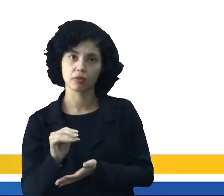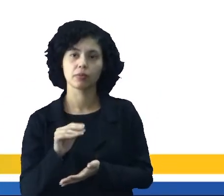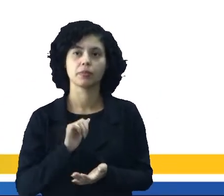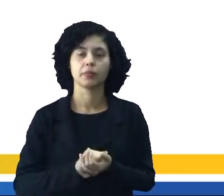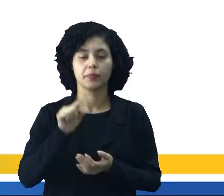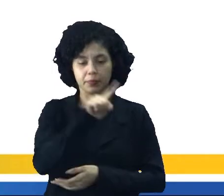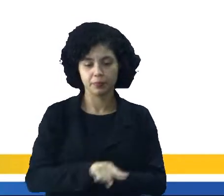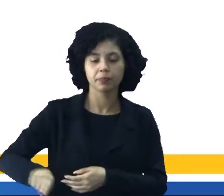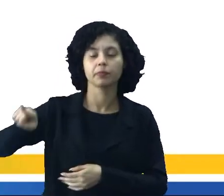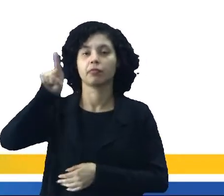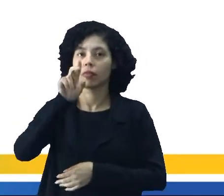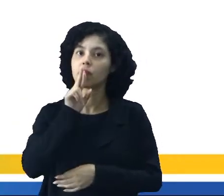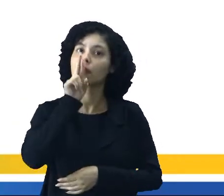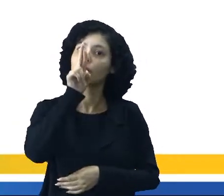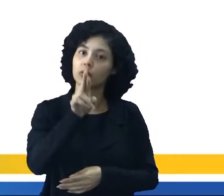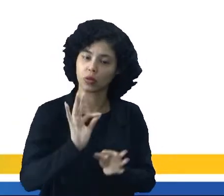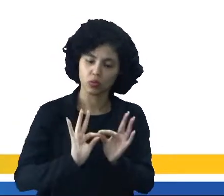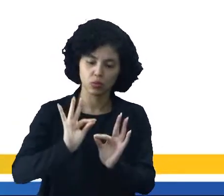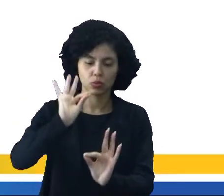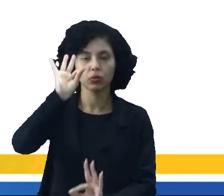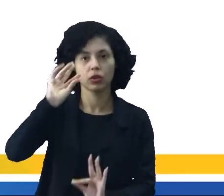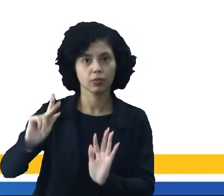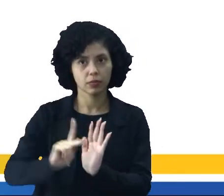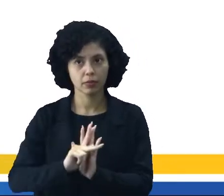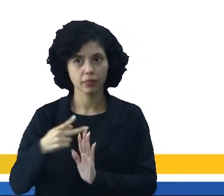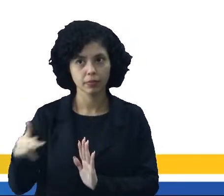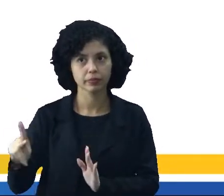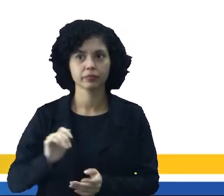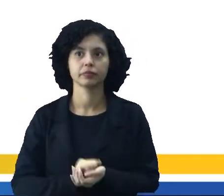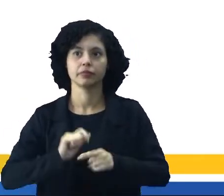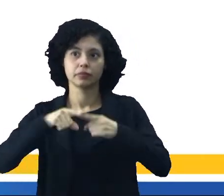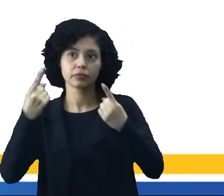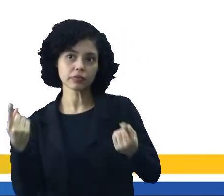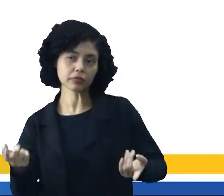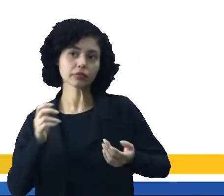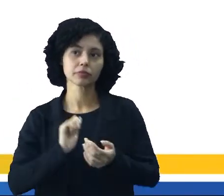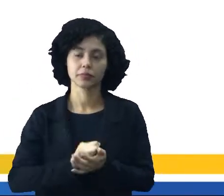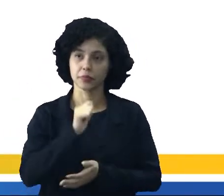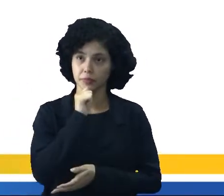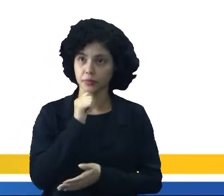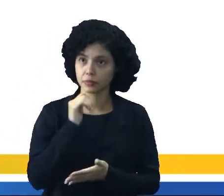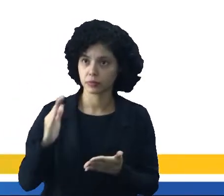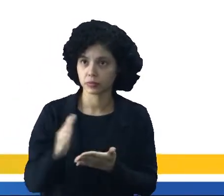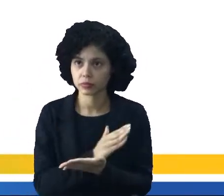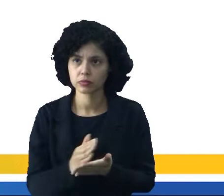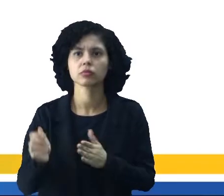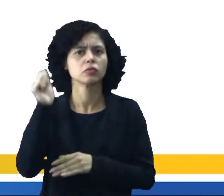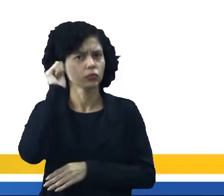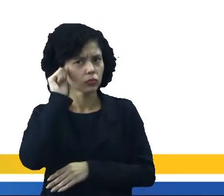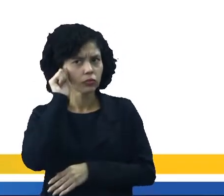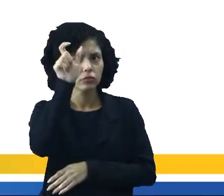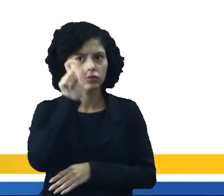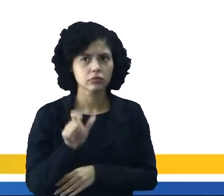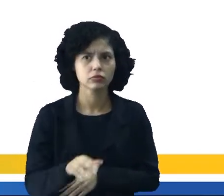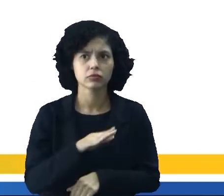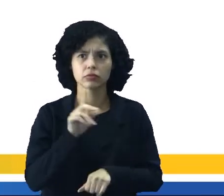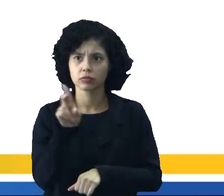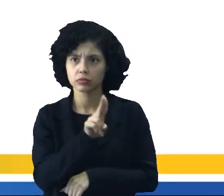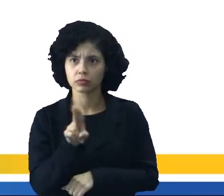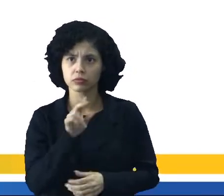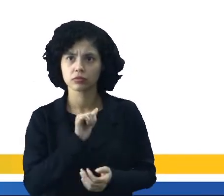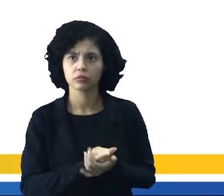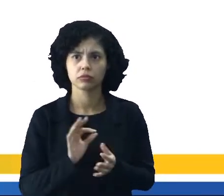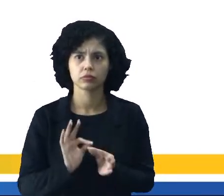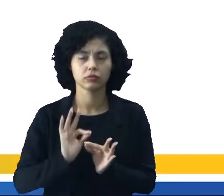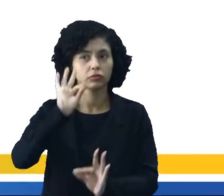circunferência calculamos o comprimento dela no entanto ainda existem alguns autores que chamam